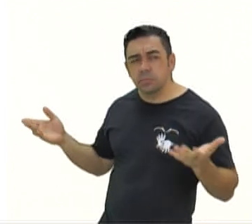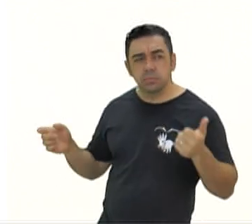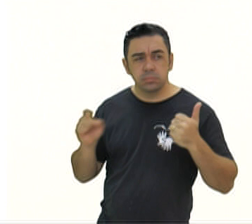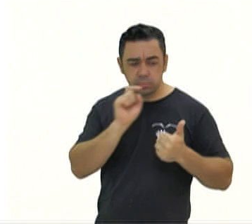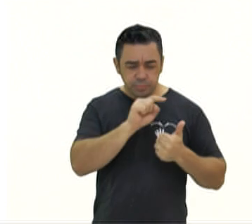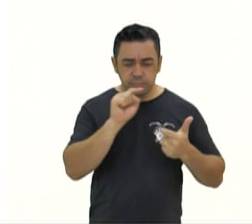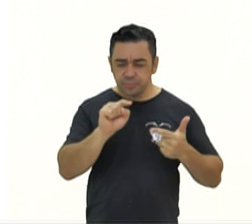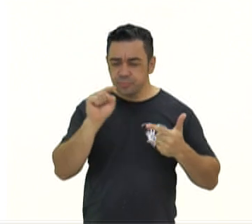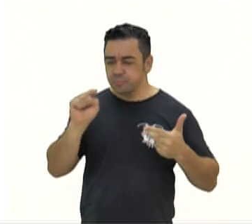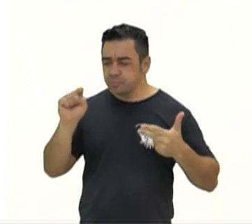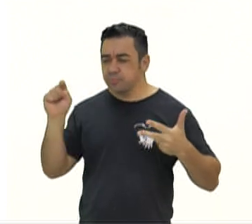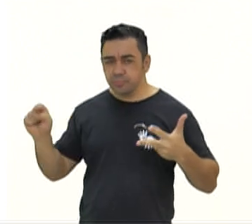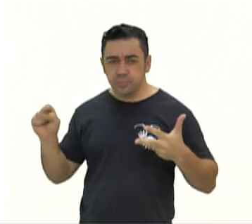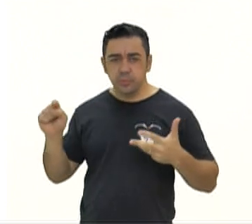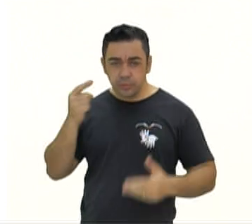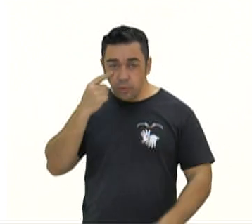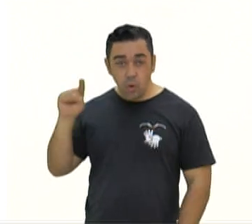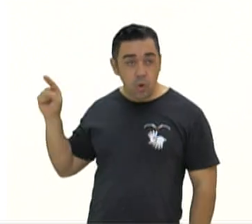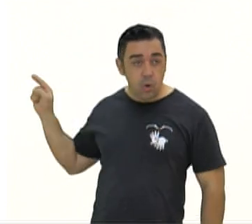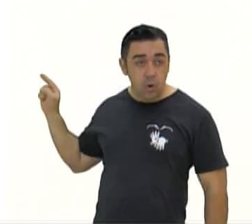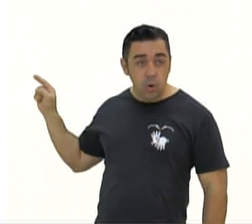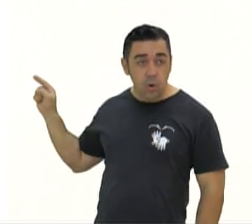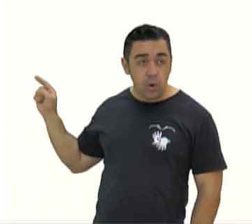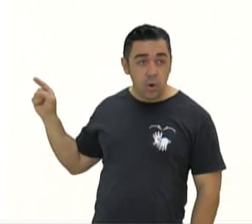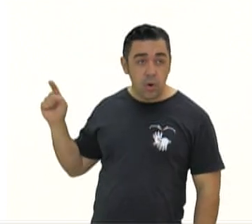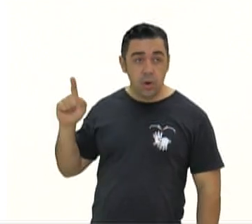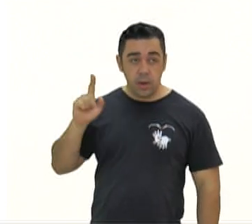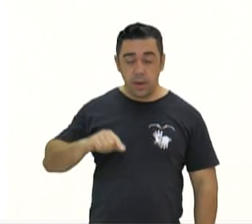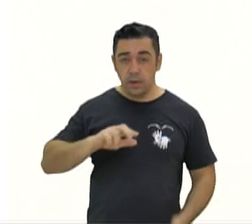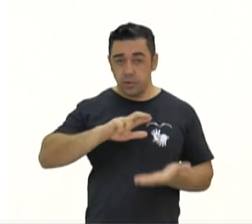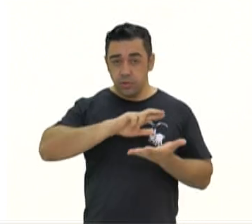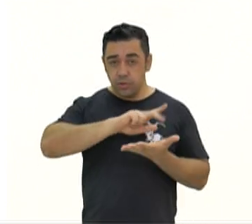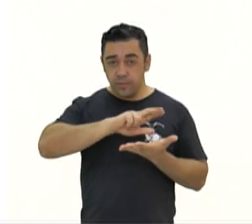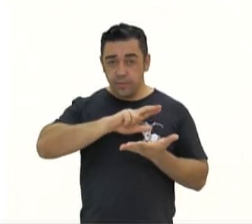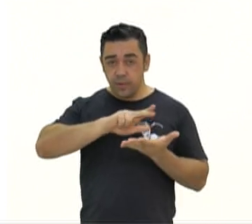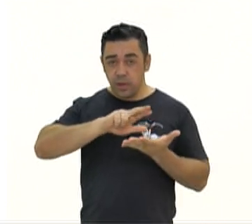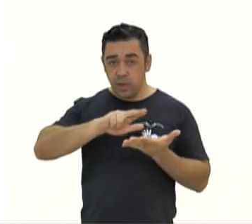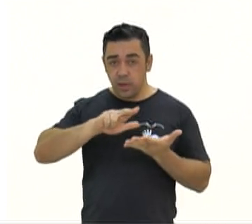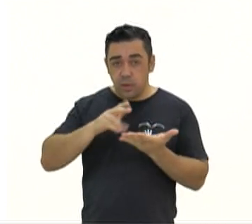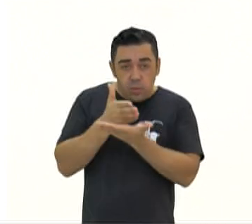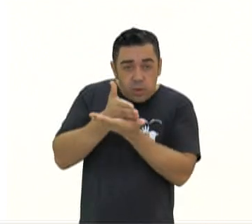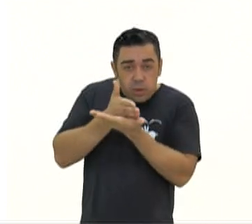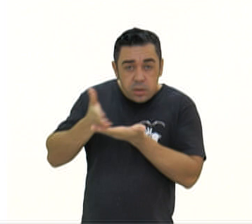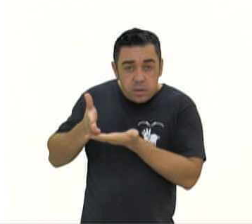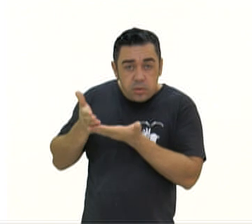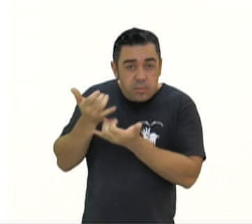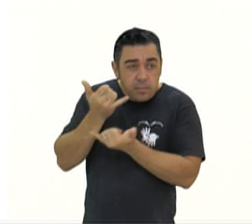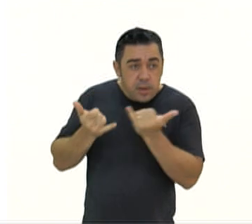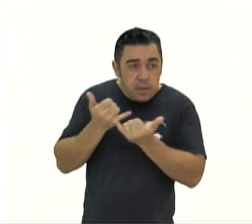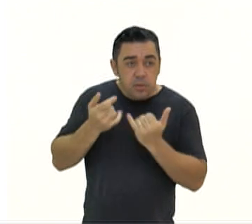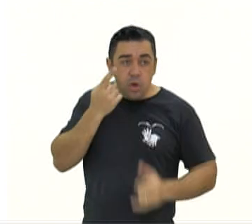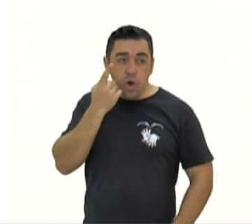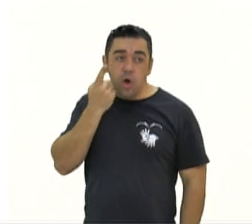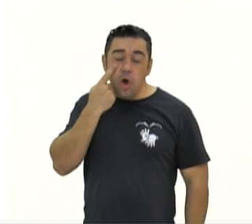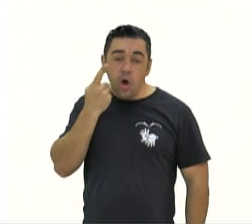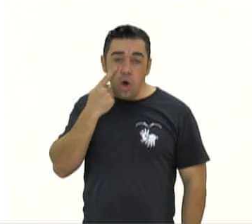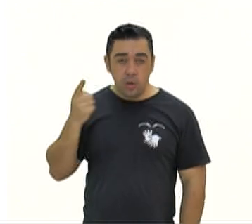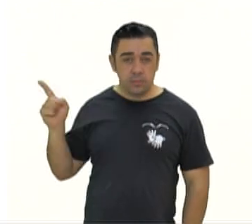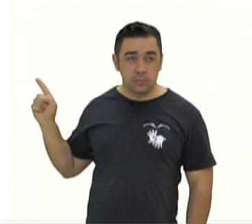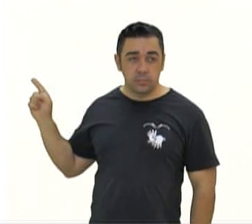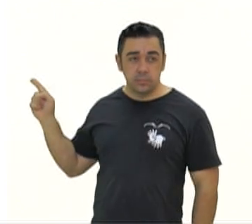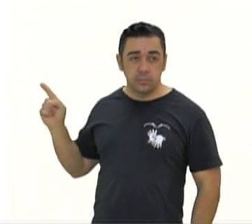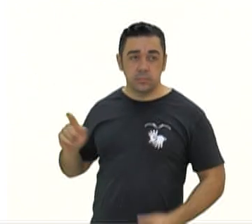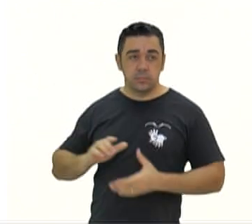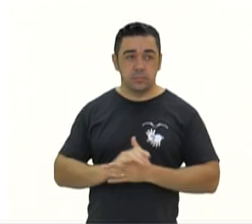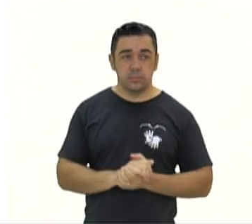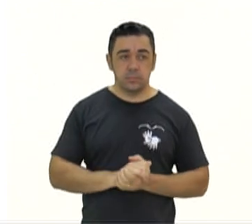aqui? Se a gente olhar, ó, são espécies diferentes que o início do desenvolvimento é muito parecido. Vou mostrar para vocês quem que é